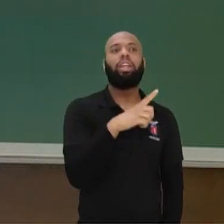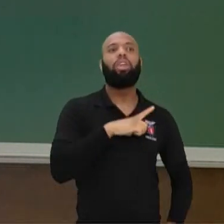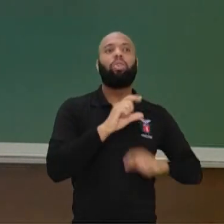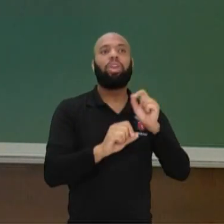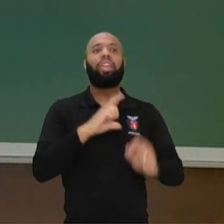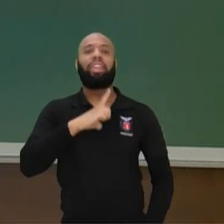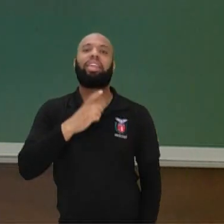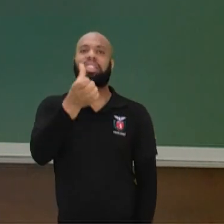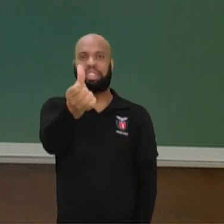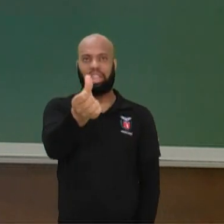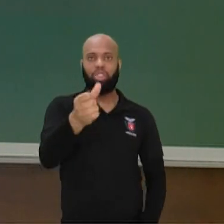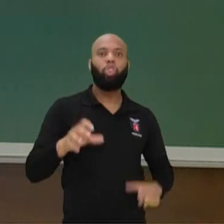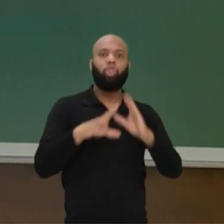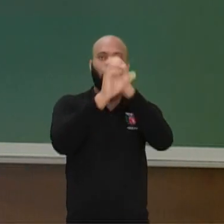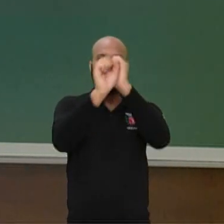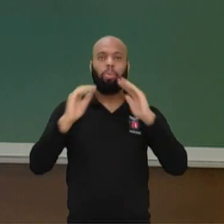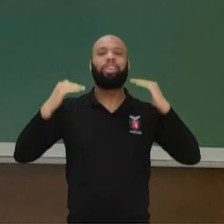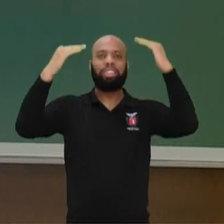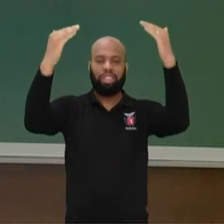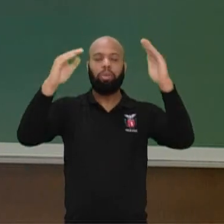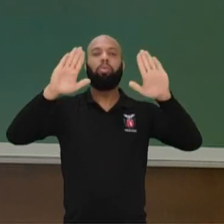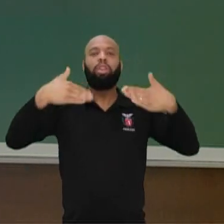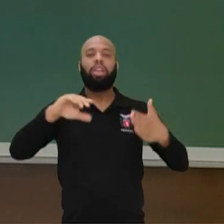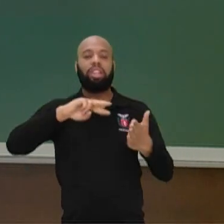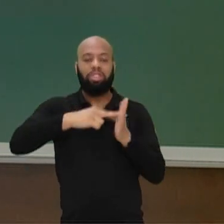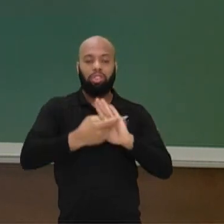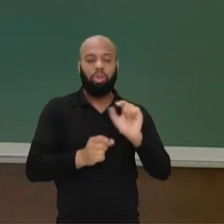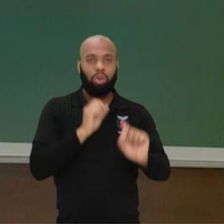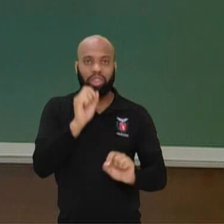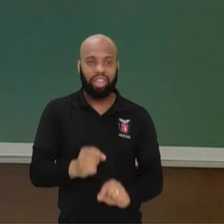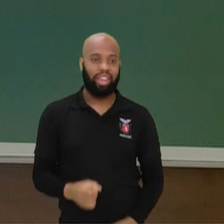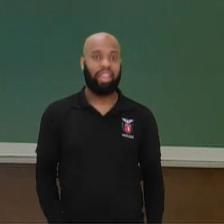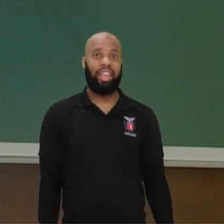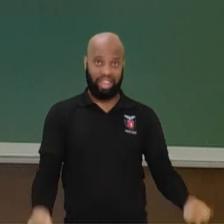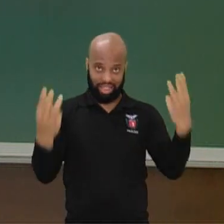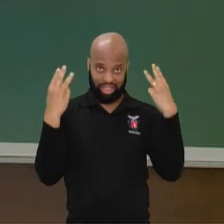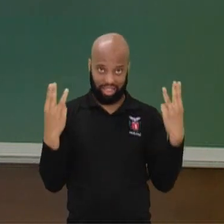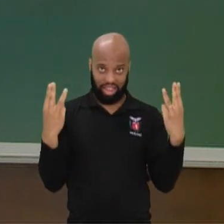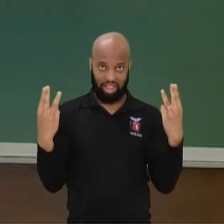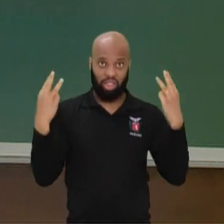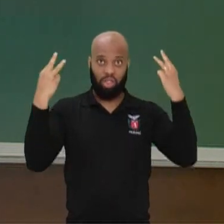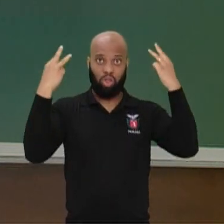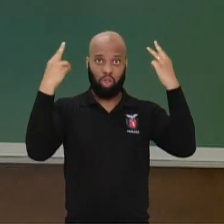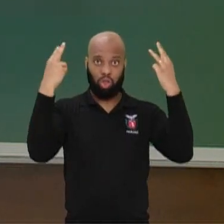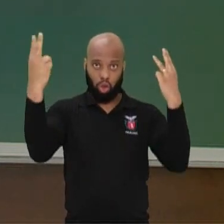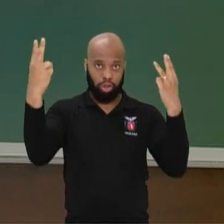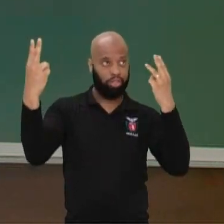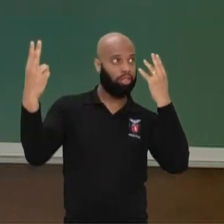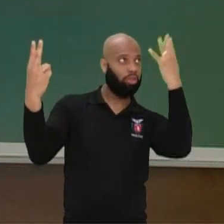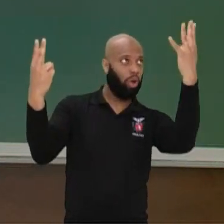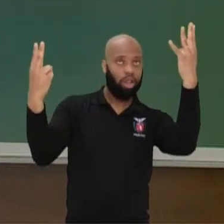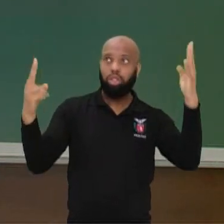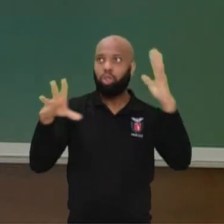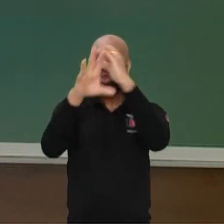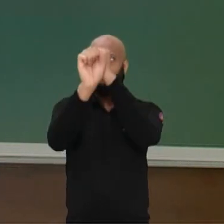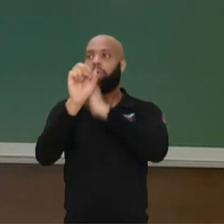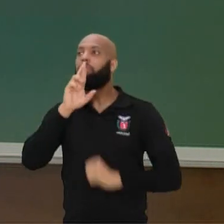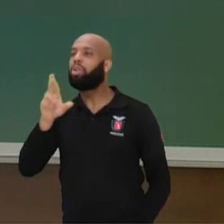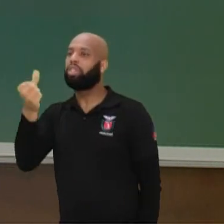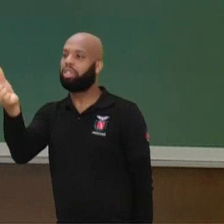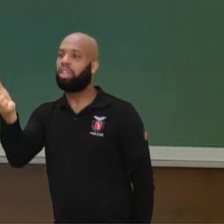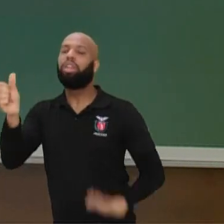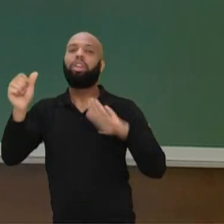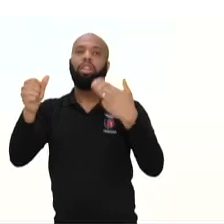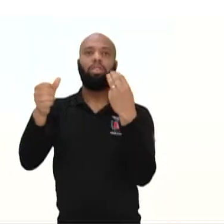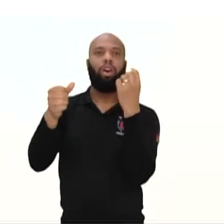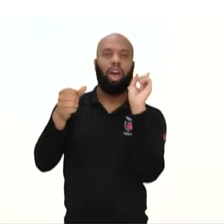temos 6. Então, é a mesma coisa que a gente repete a base e 4 mais 2, 6. Então, é 3